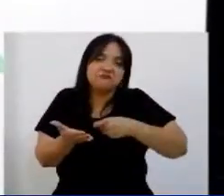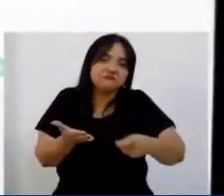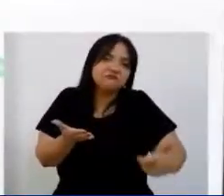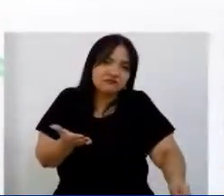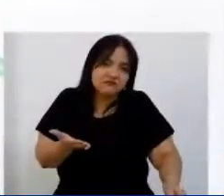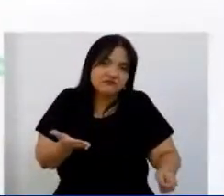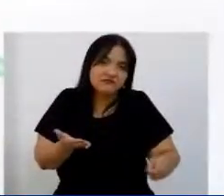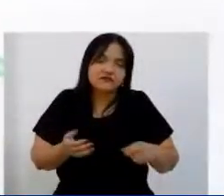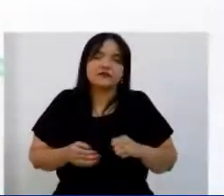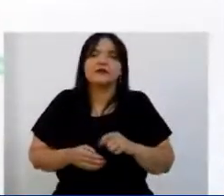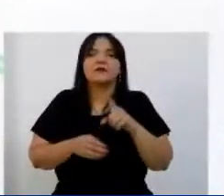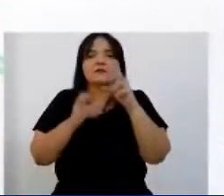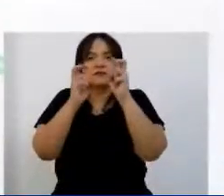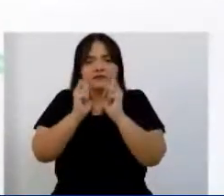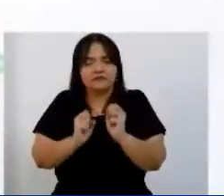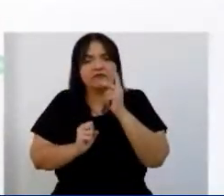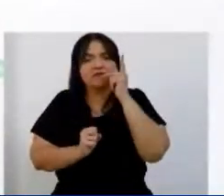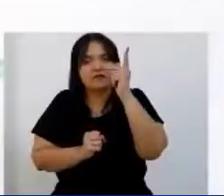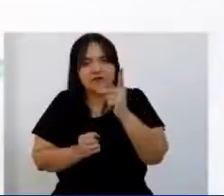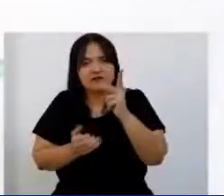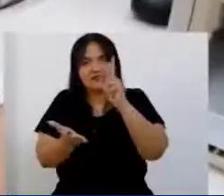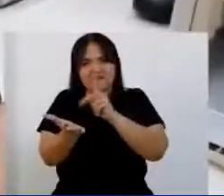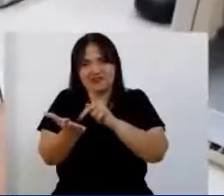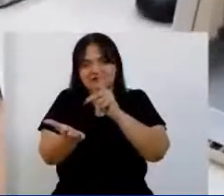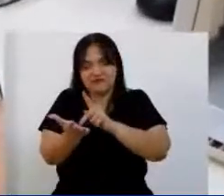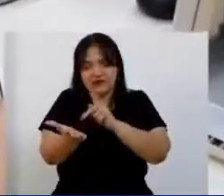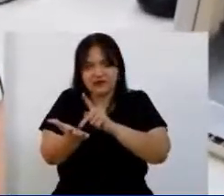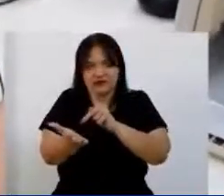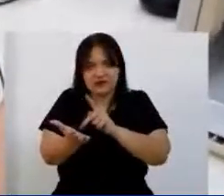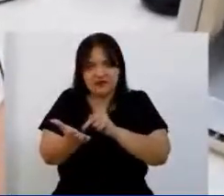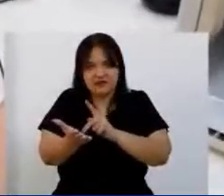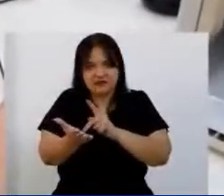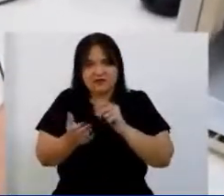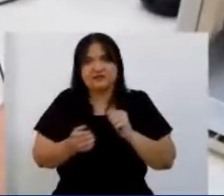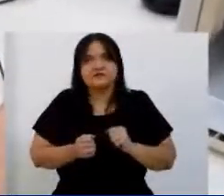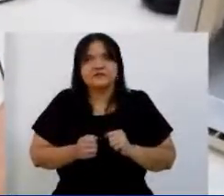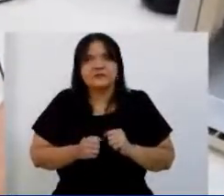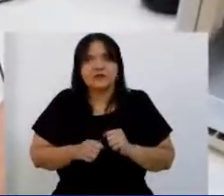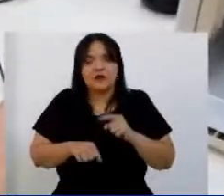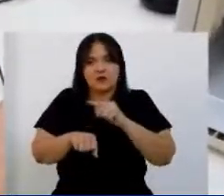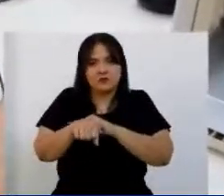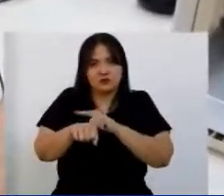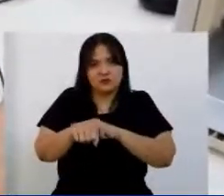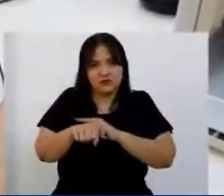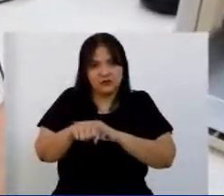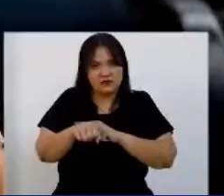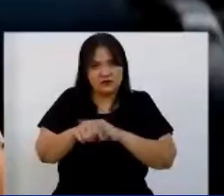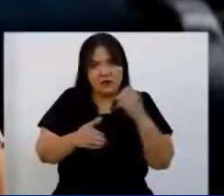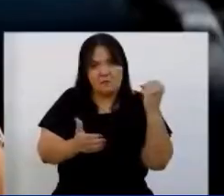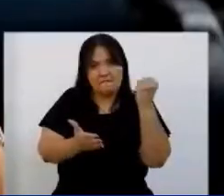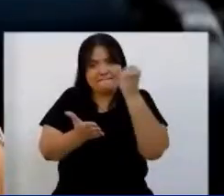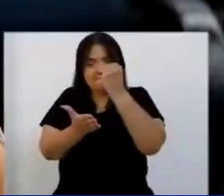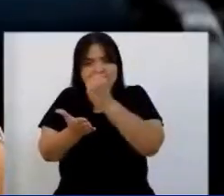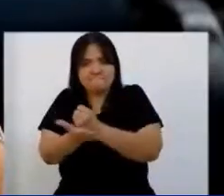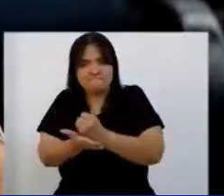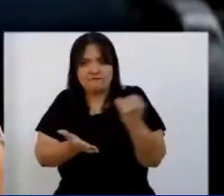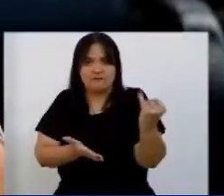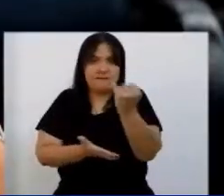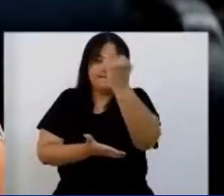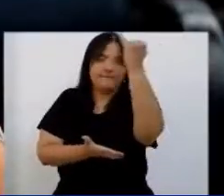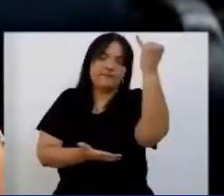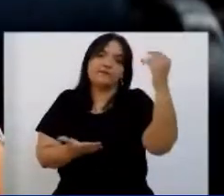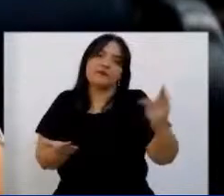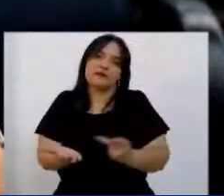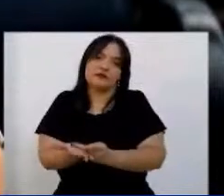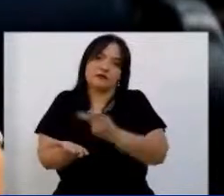gente envia para mais de um avaliador, eles não sabem quem são, né, os autores. Então, eu considero esse um dos